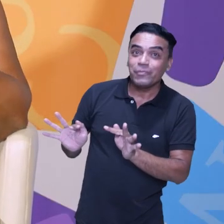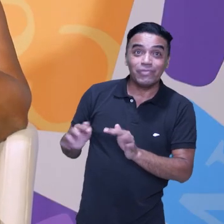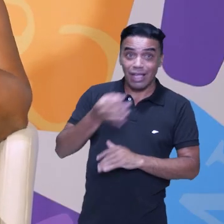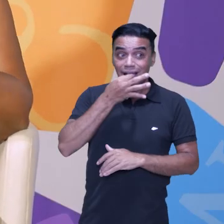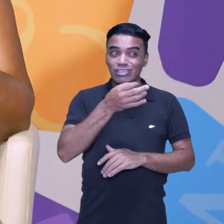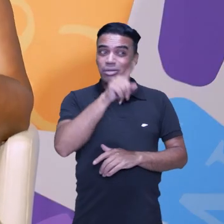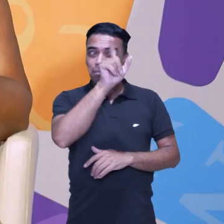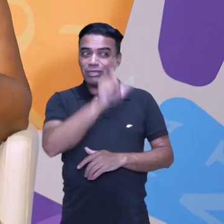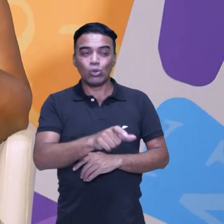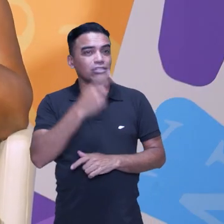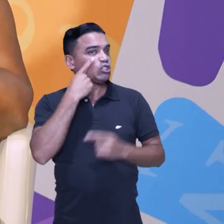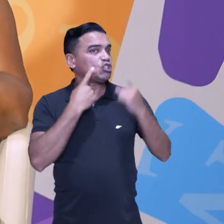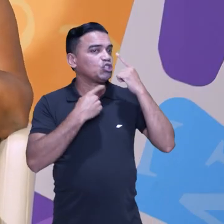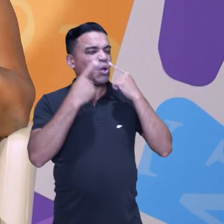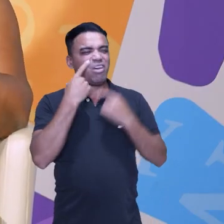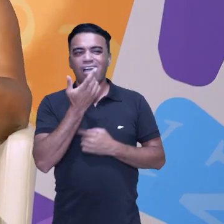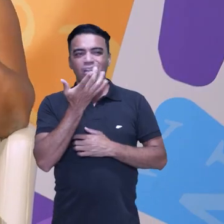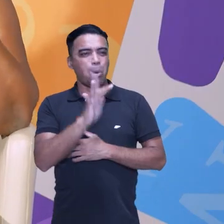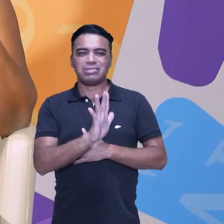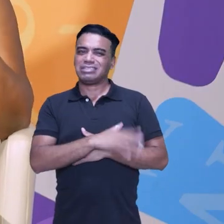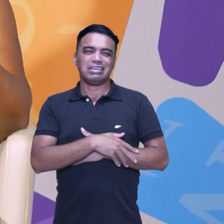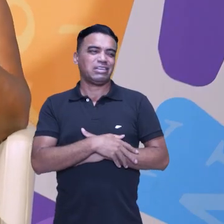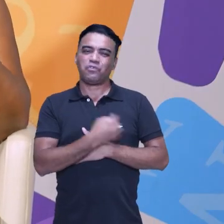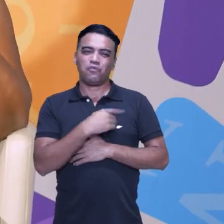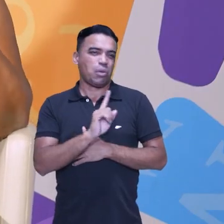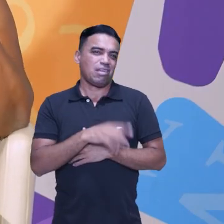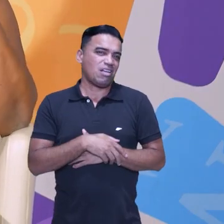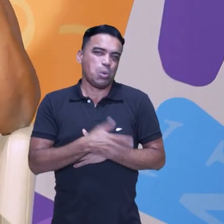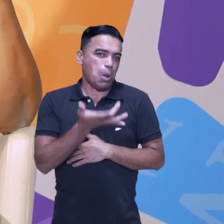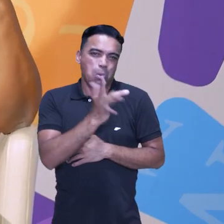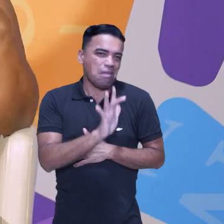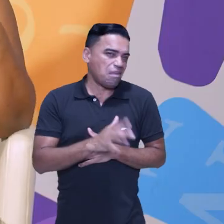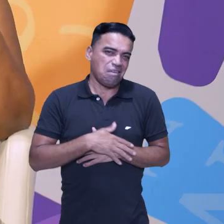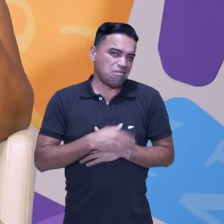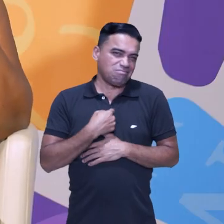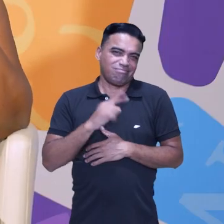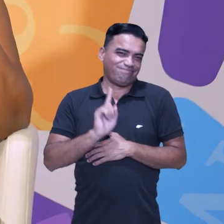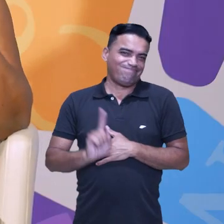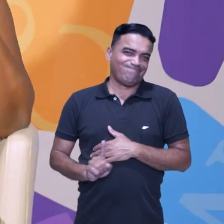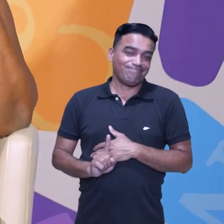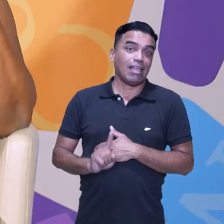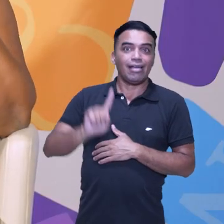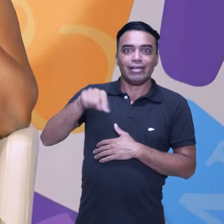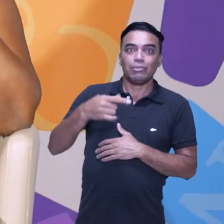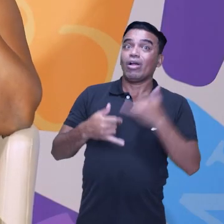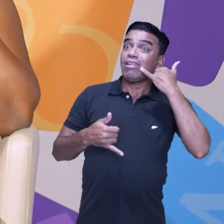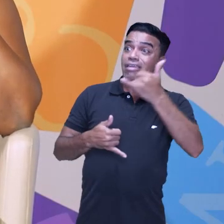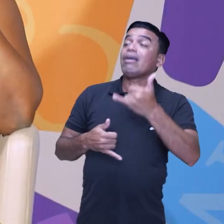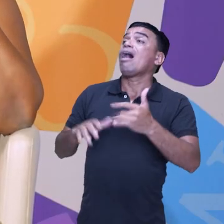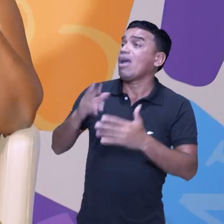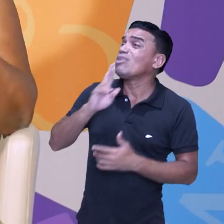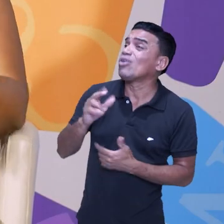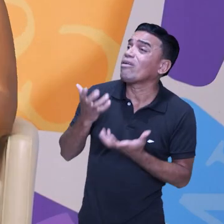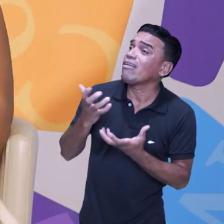acha pessoas que choram, e que fala, não é para mim, eu não vou, eu não quero, eu não vou buscar isso, e depois liga de novo, eu resolvi,